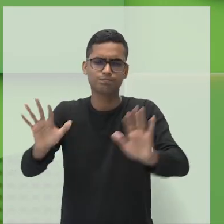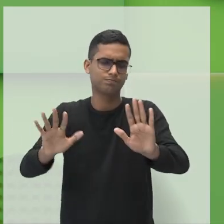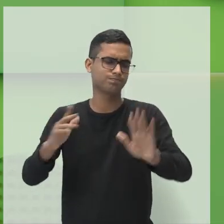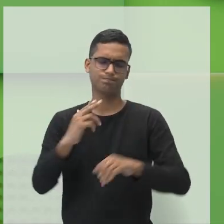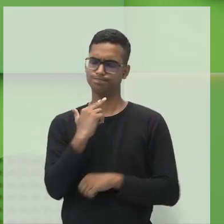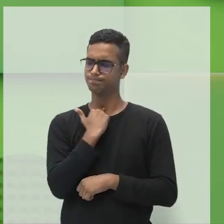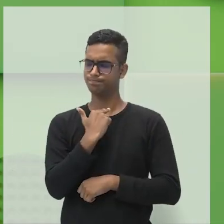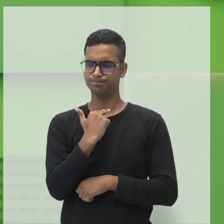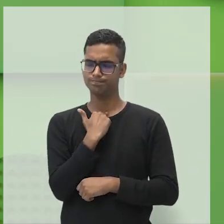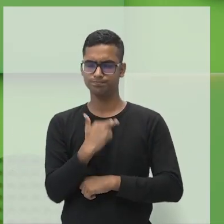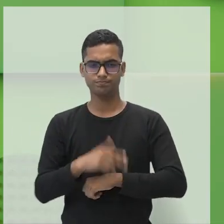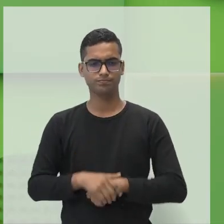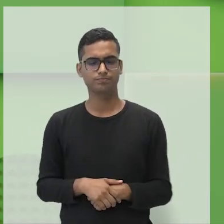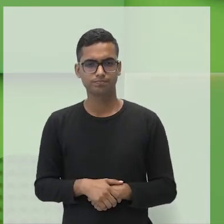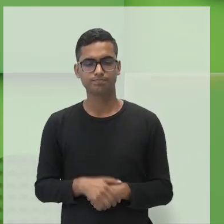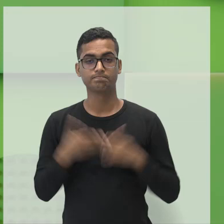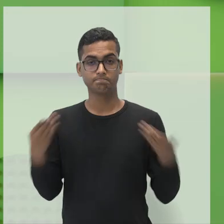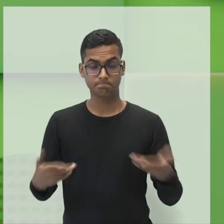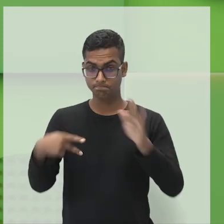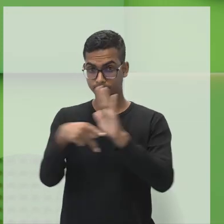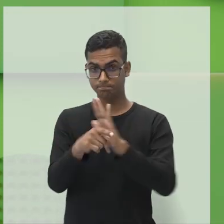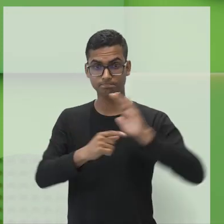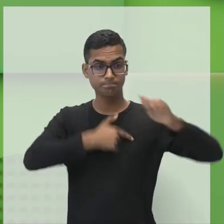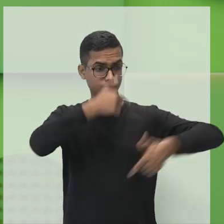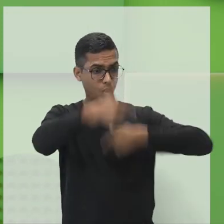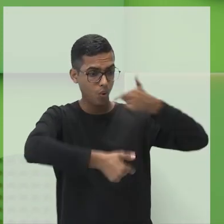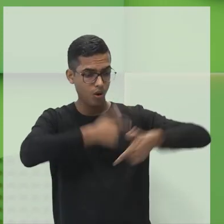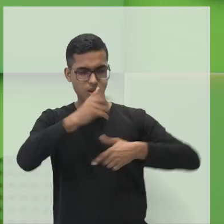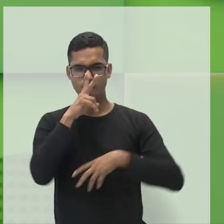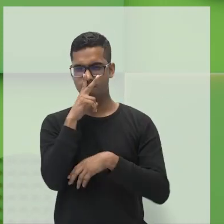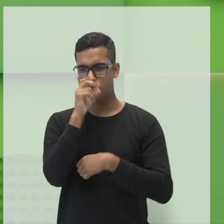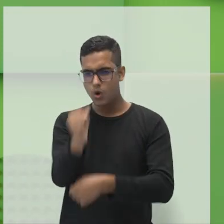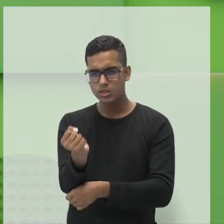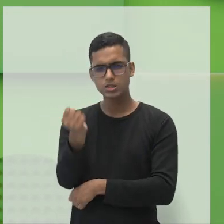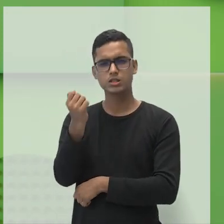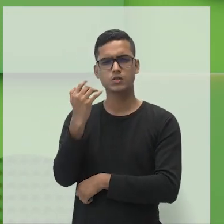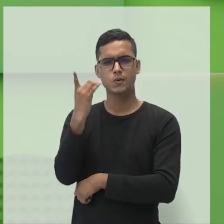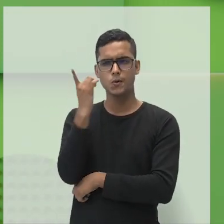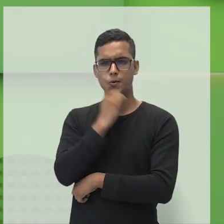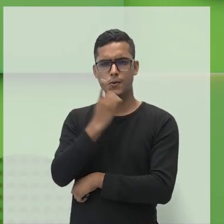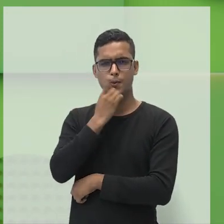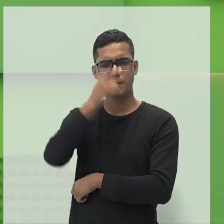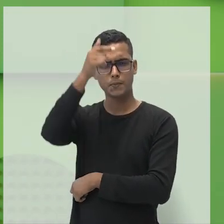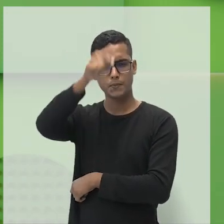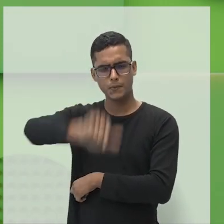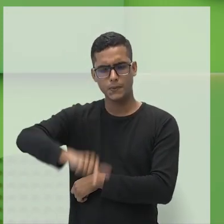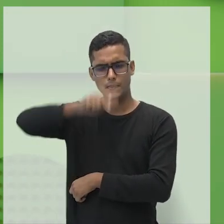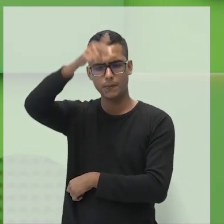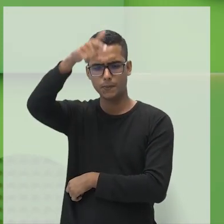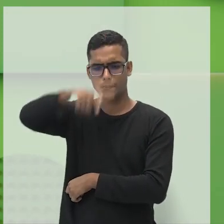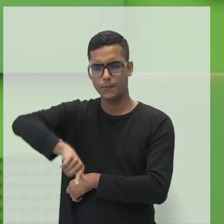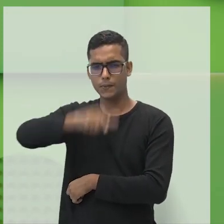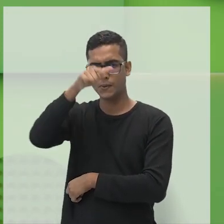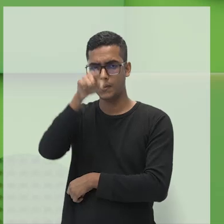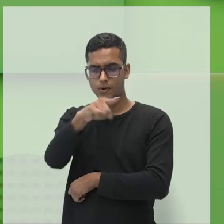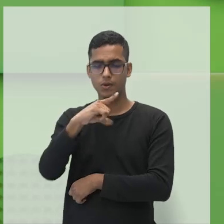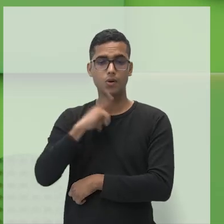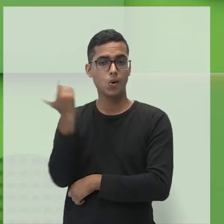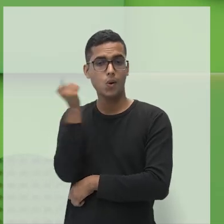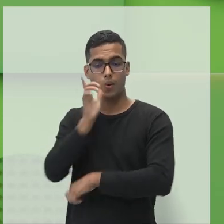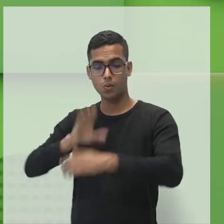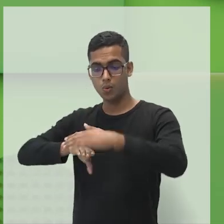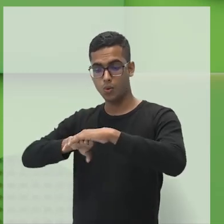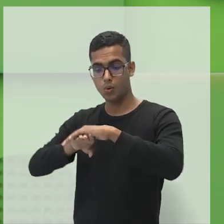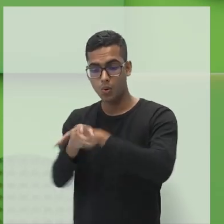o trabalho que exige uma força com uma certa frequência durante o dia faz com que você acostume o